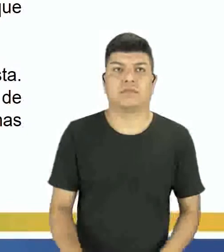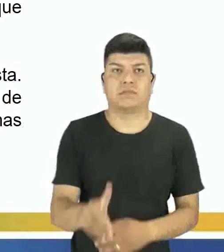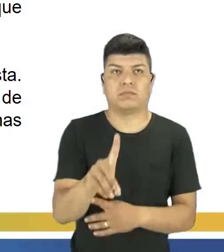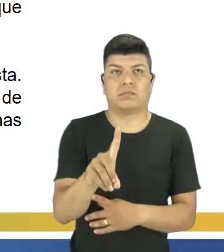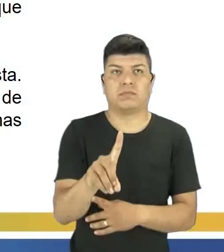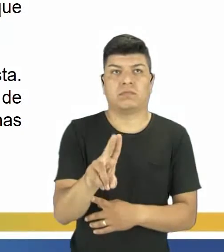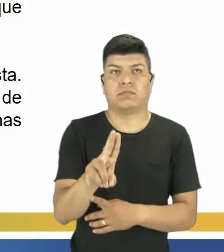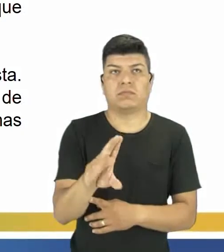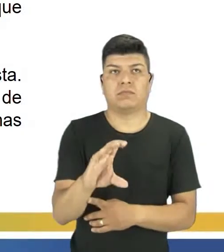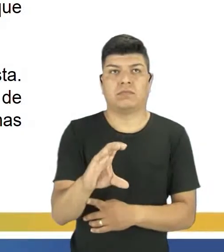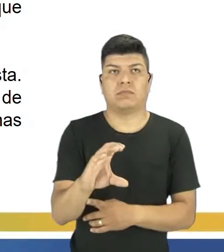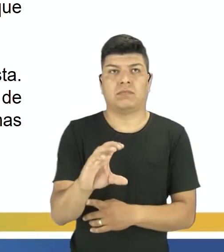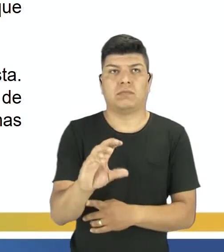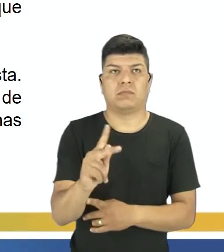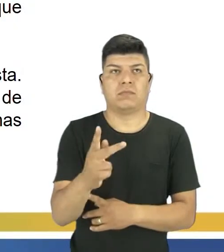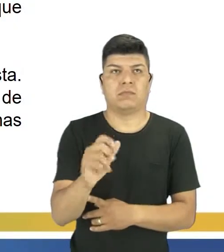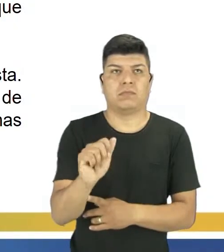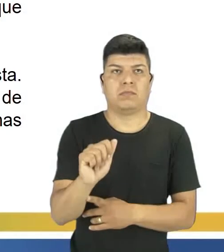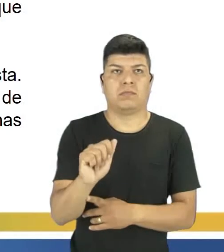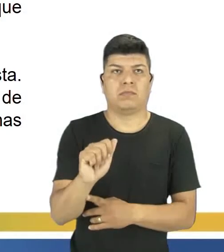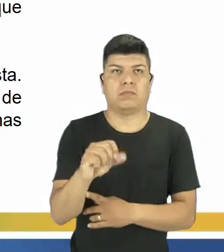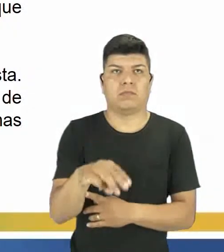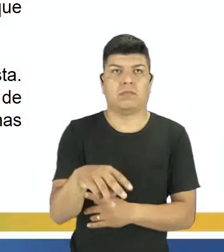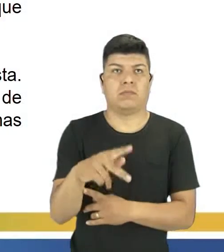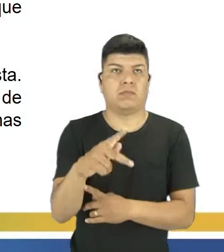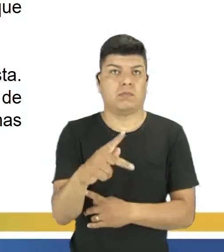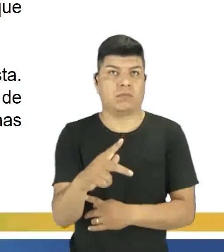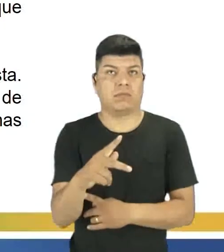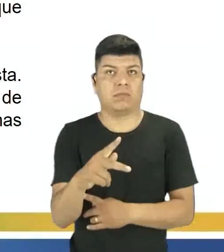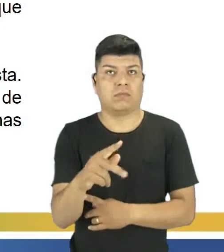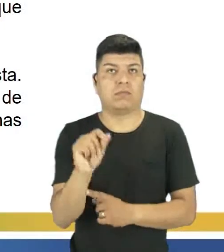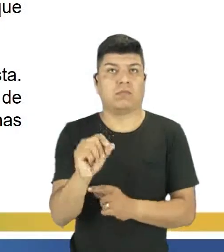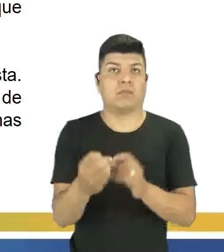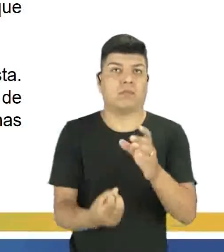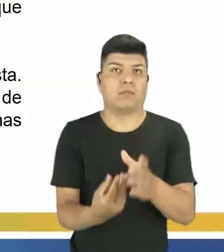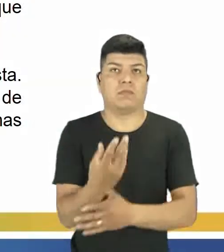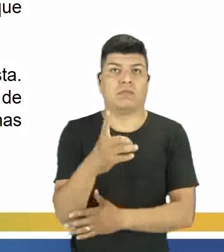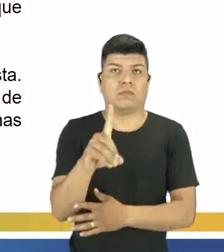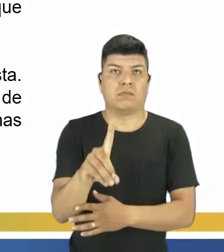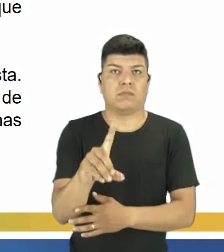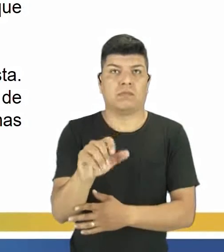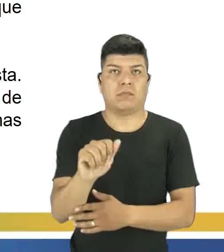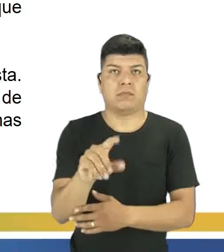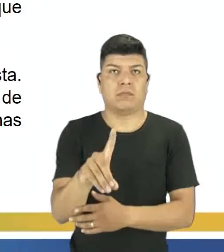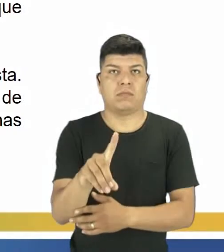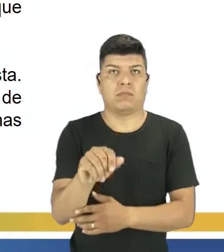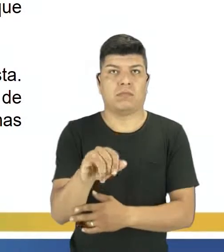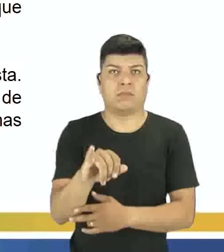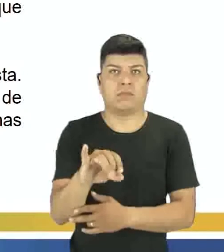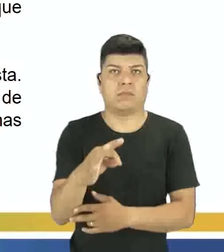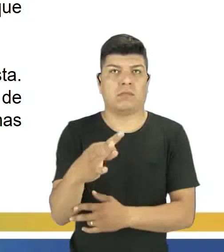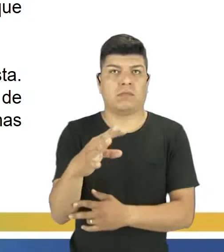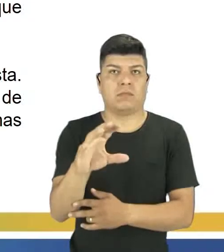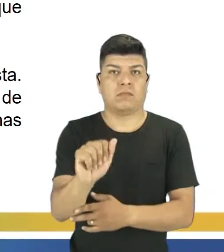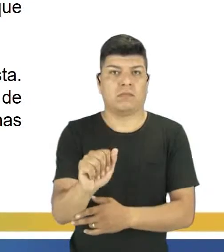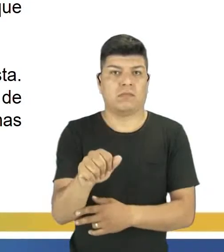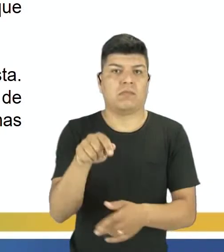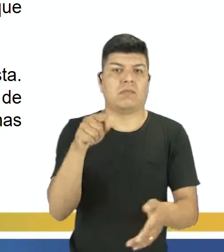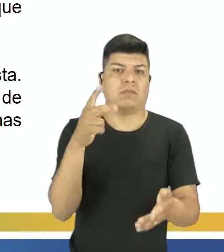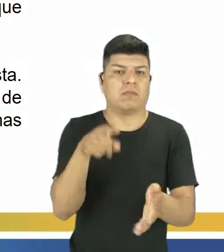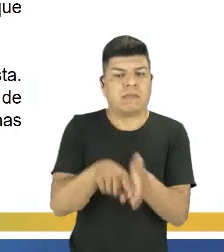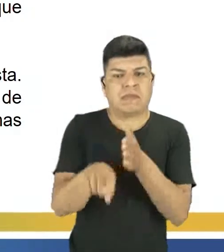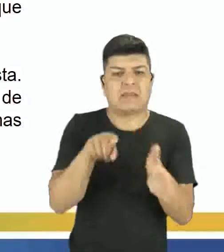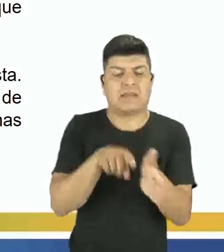gente, como nós falamos, ele integrou o dadaísmo, né? Que tinha como um dos princípios questionar a